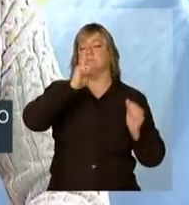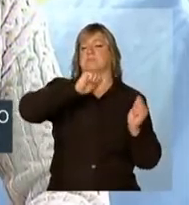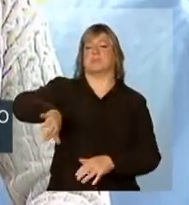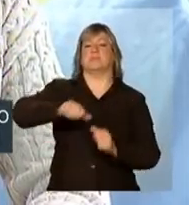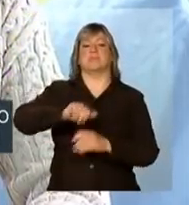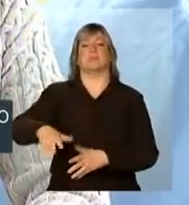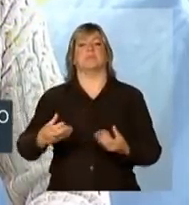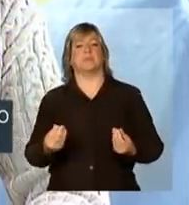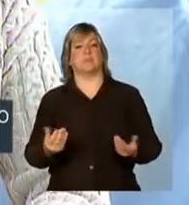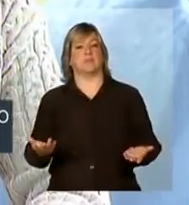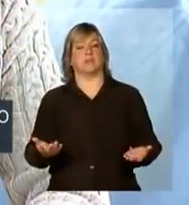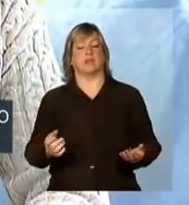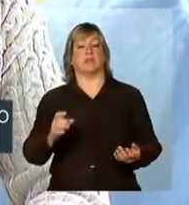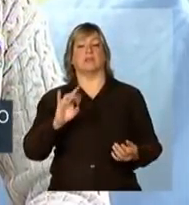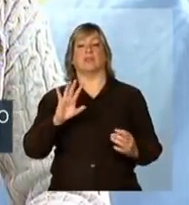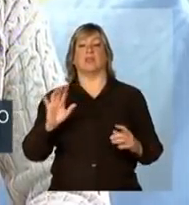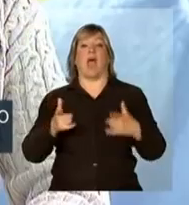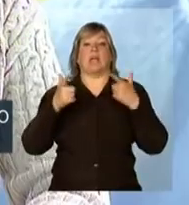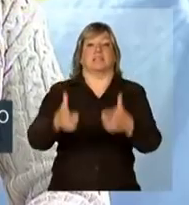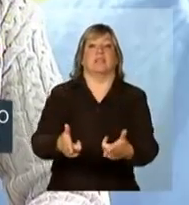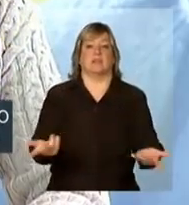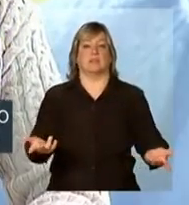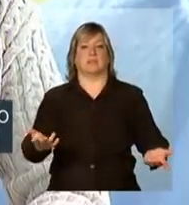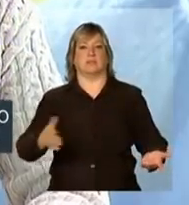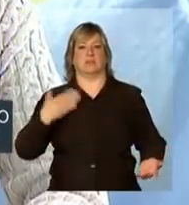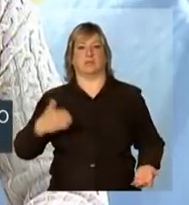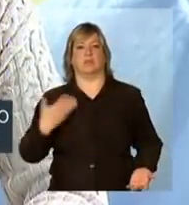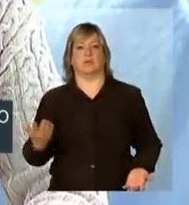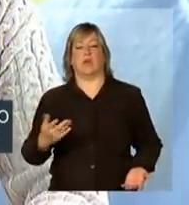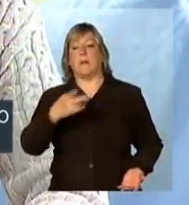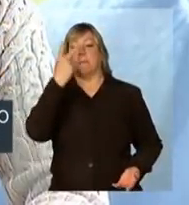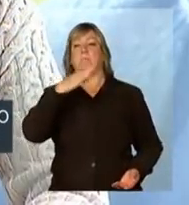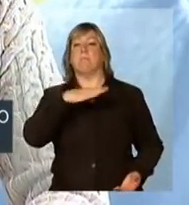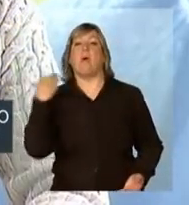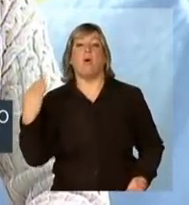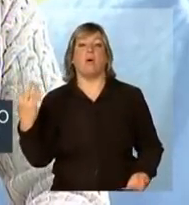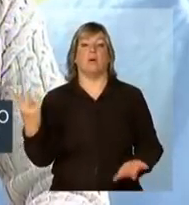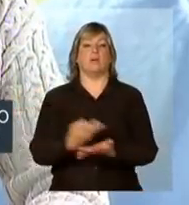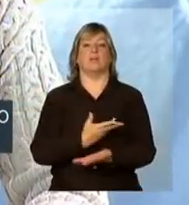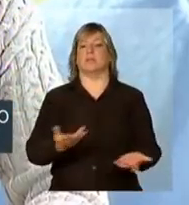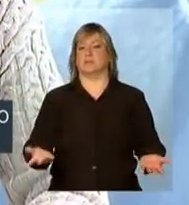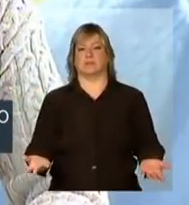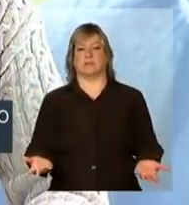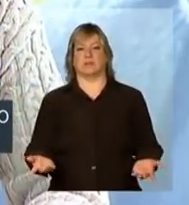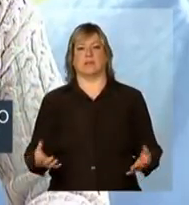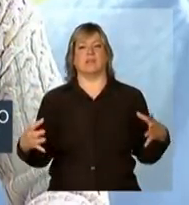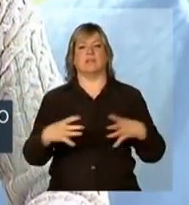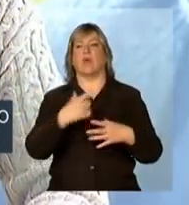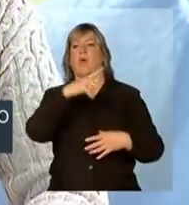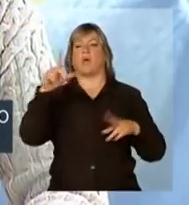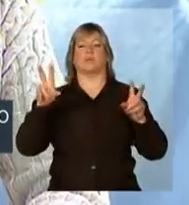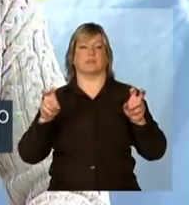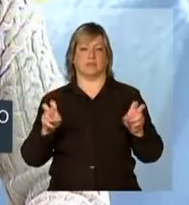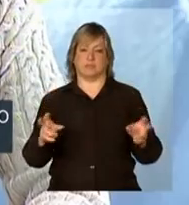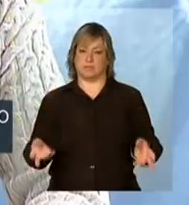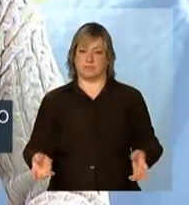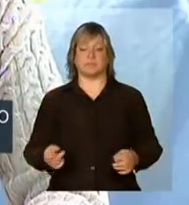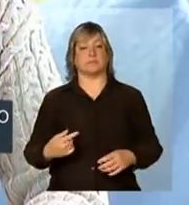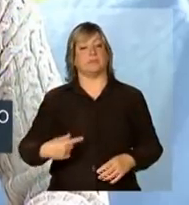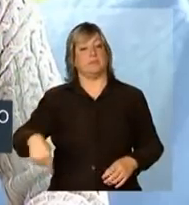enxerga quando alguém é assaltado ou quando alguém é assassinado ou entre outras questões.